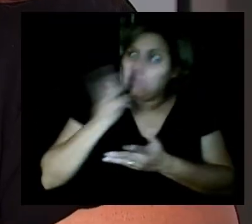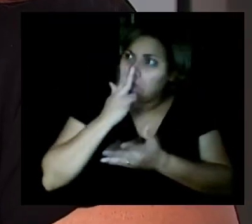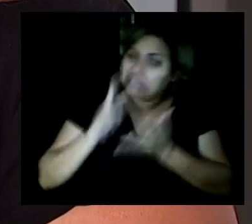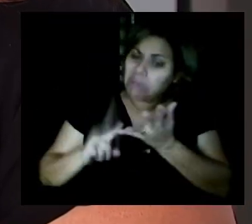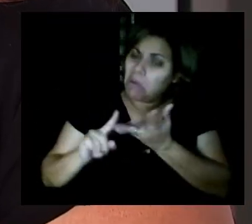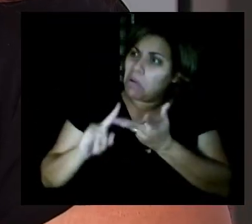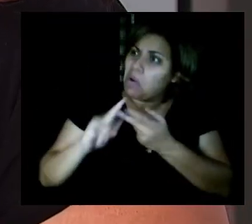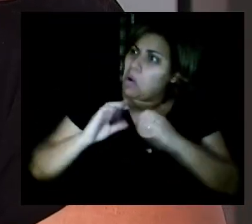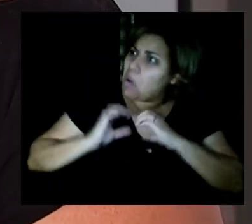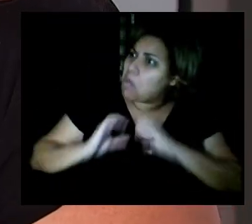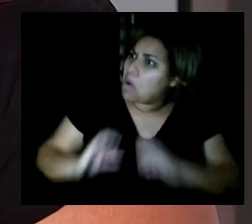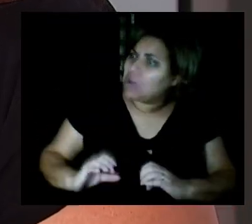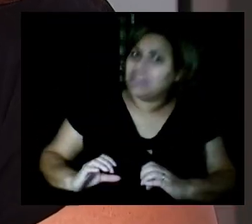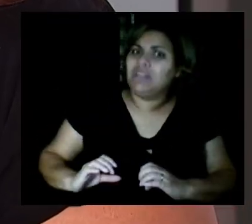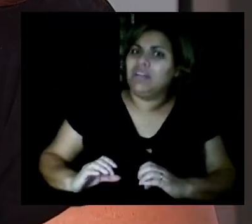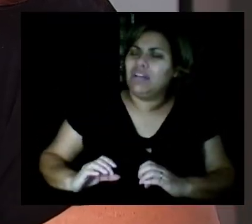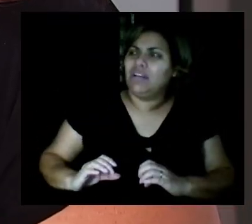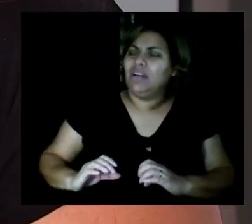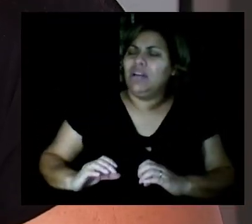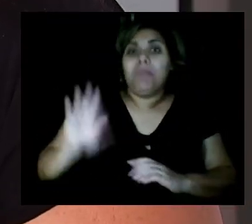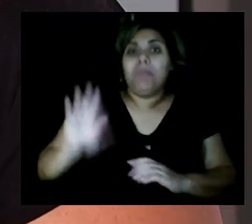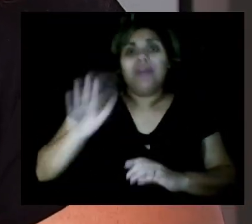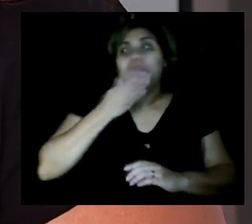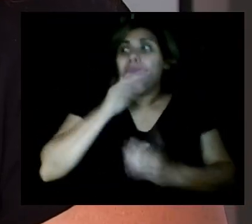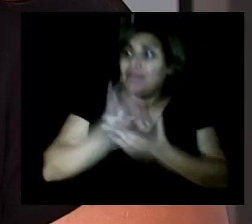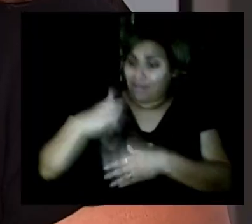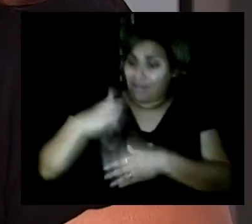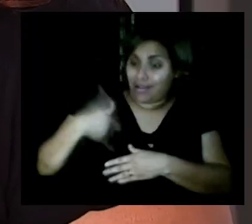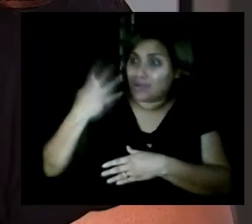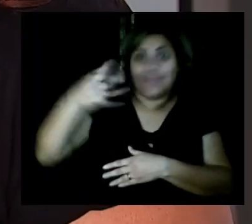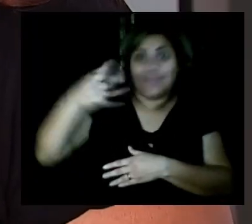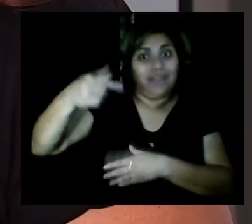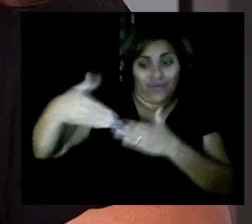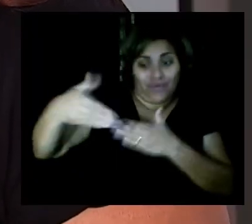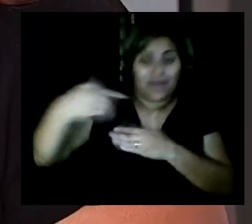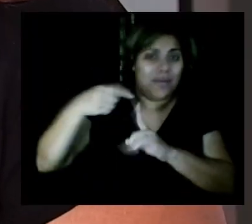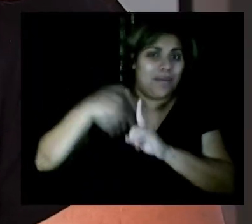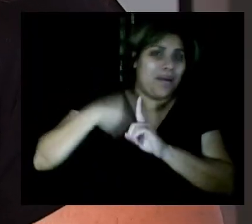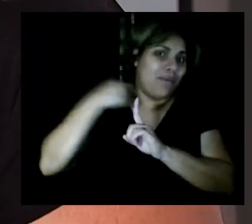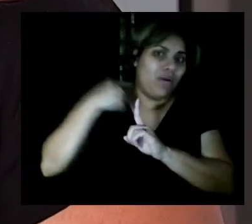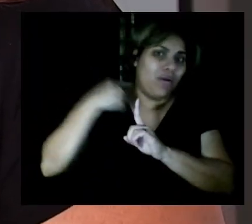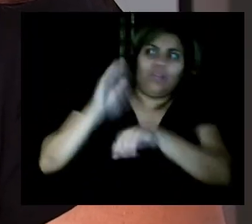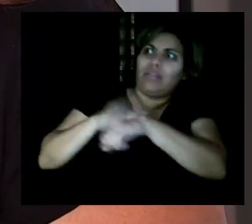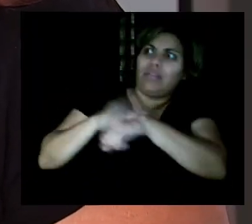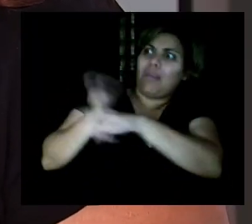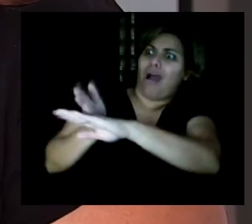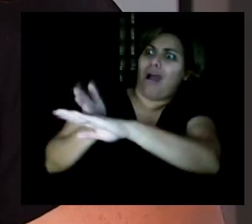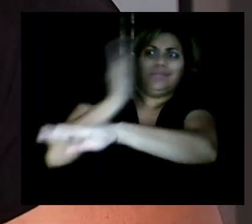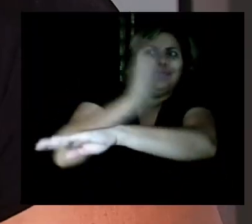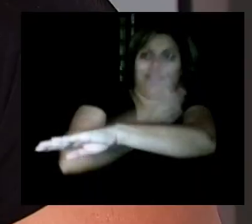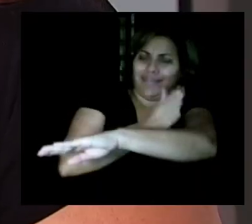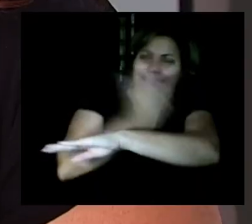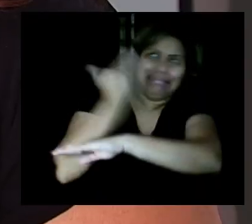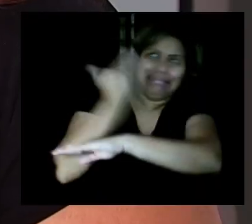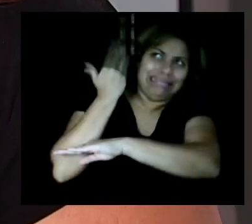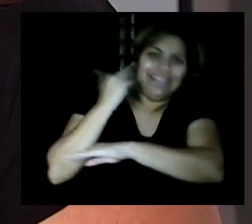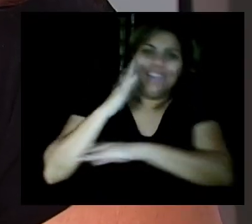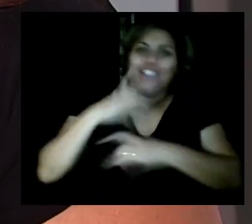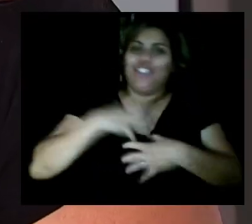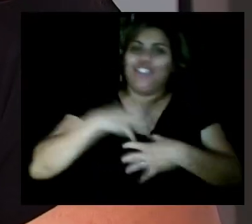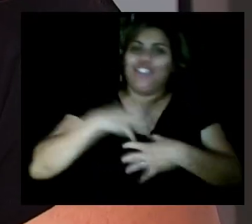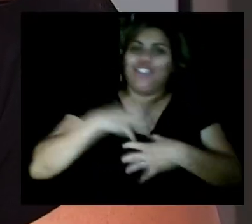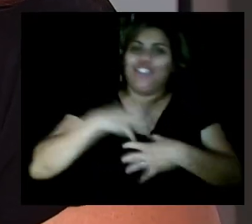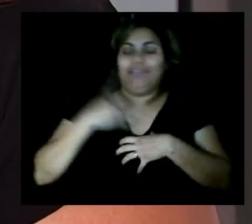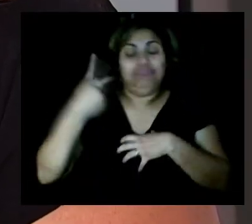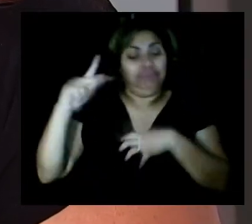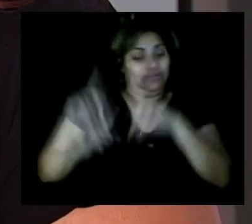47, vai fazer 47 anos agora em maio. Então, naquela época, é gênio, é tipo da pessoa.